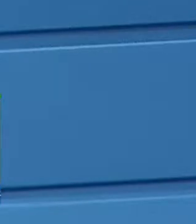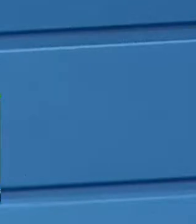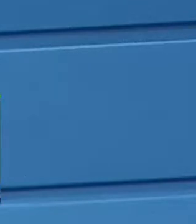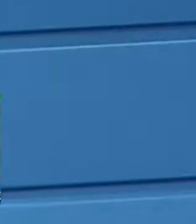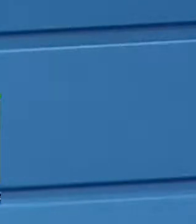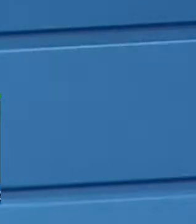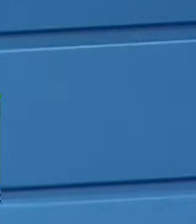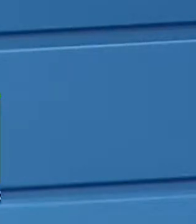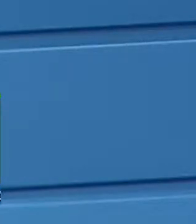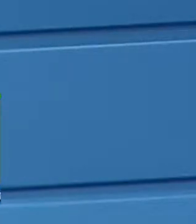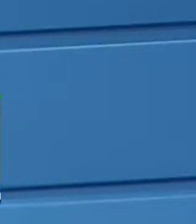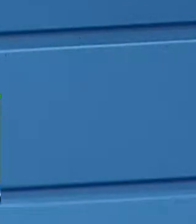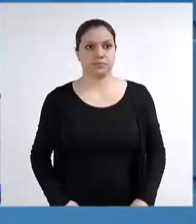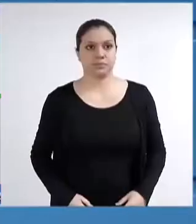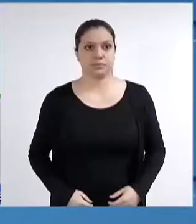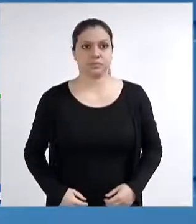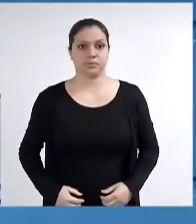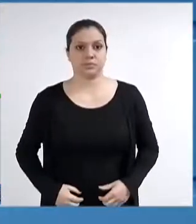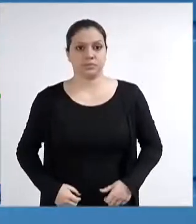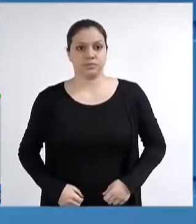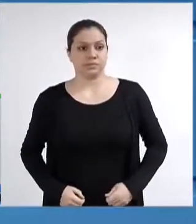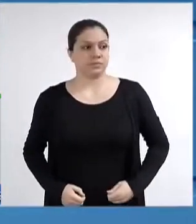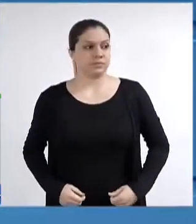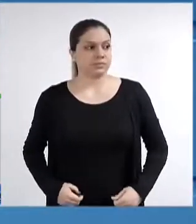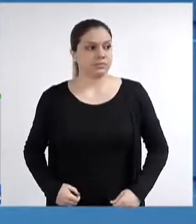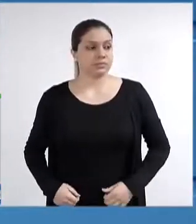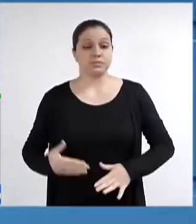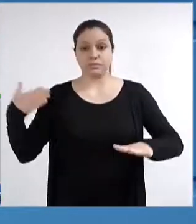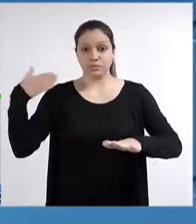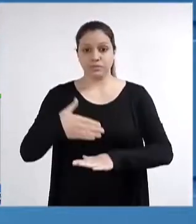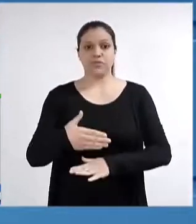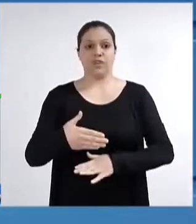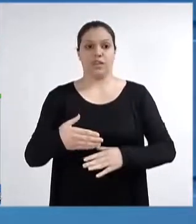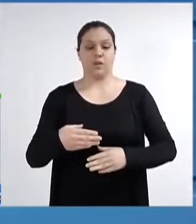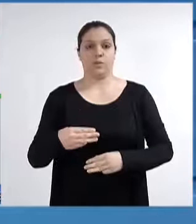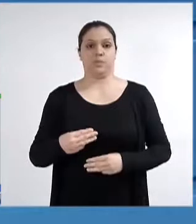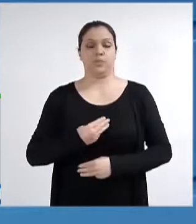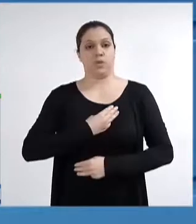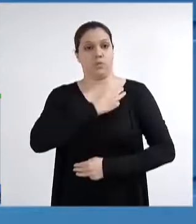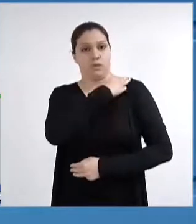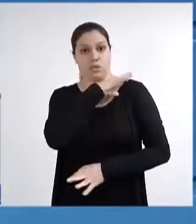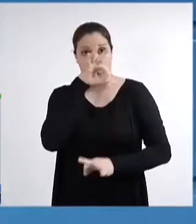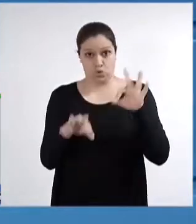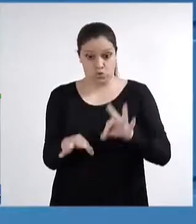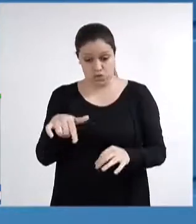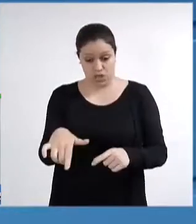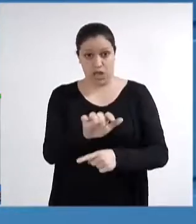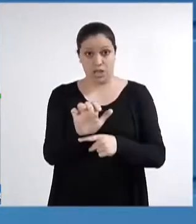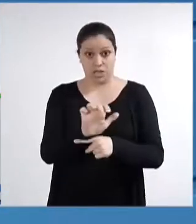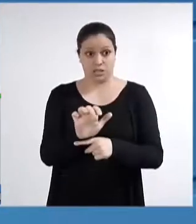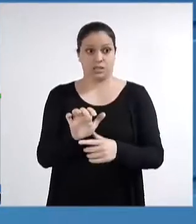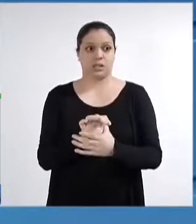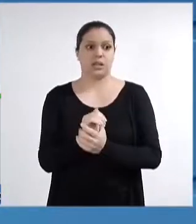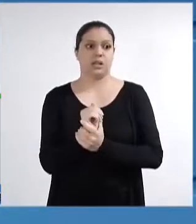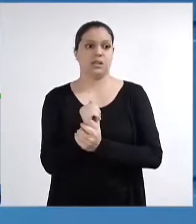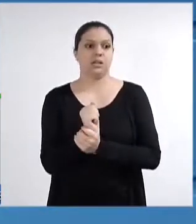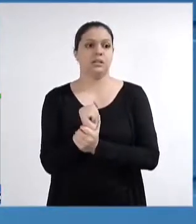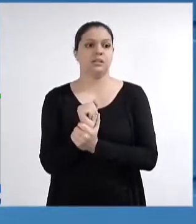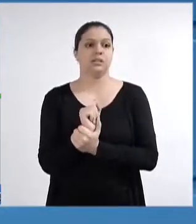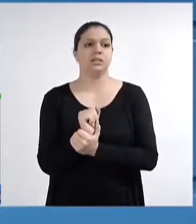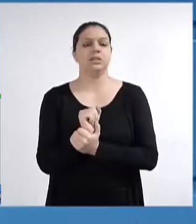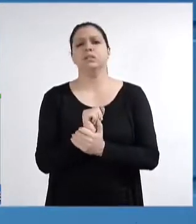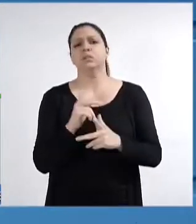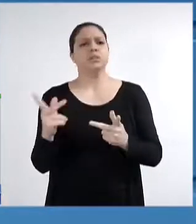A começar pela vinda do ministro da Justiça do nosso Estado e não convidar ninguém, não convidar nenhum parlamentar,